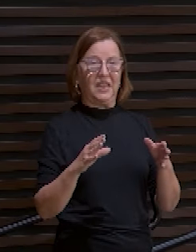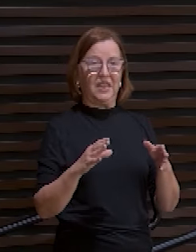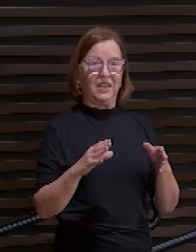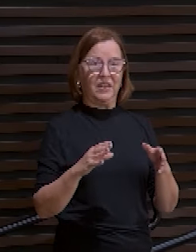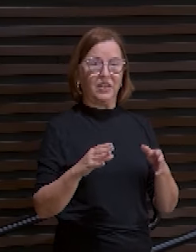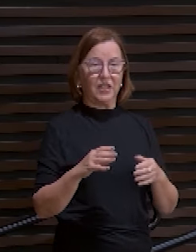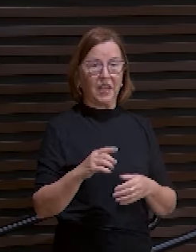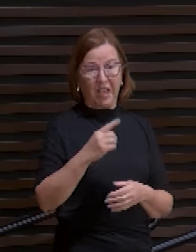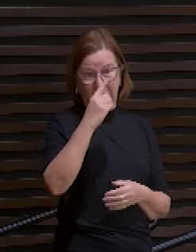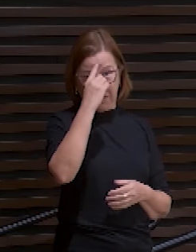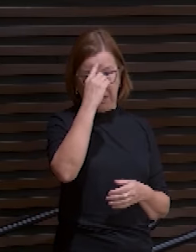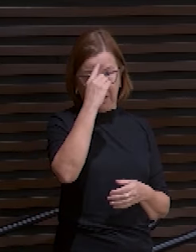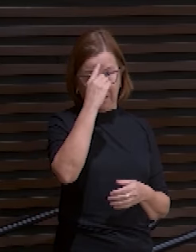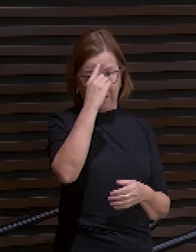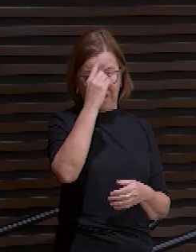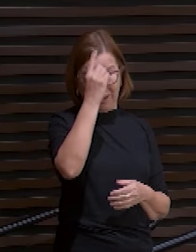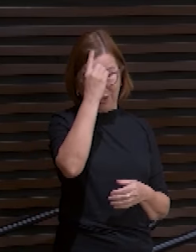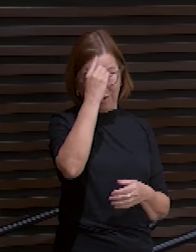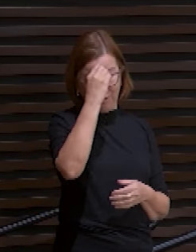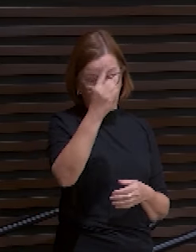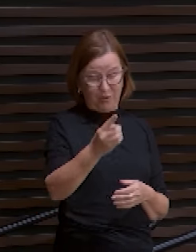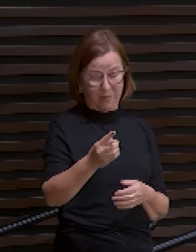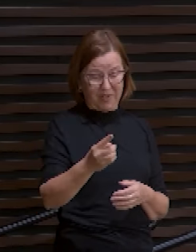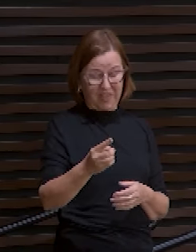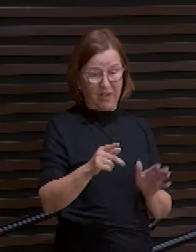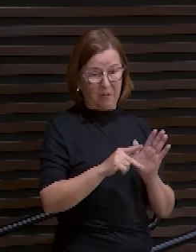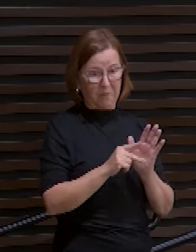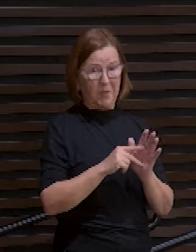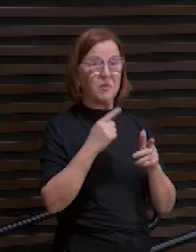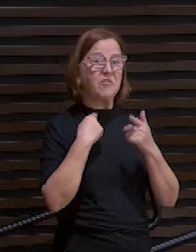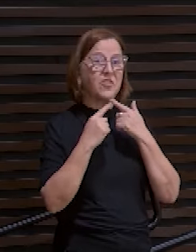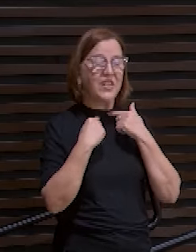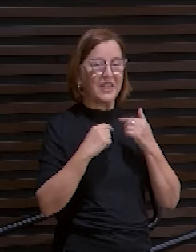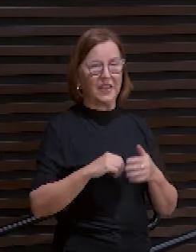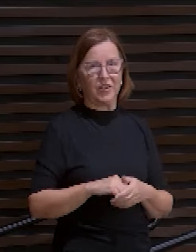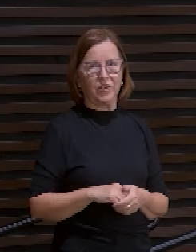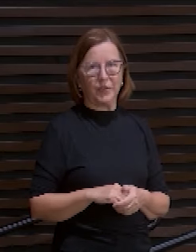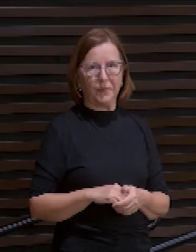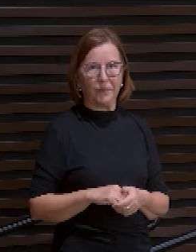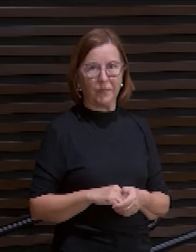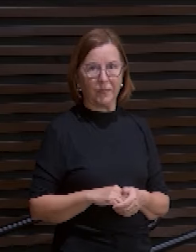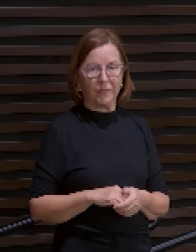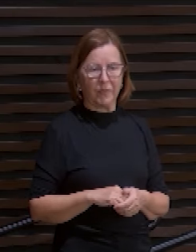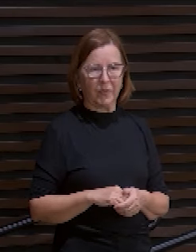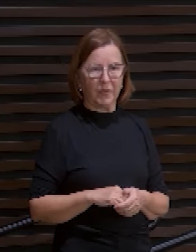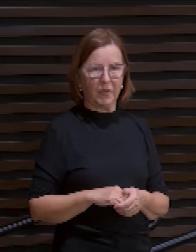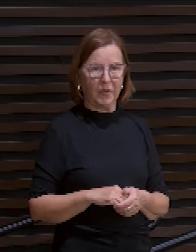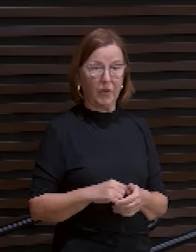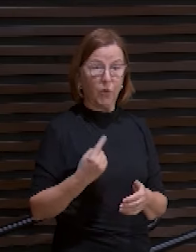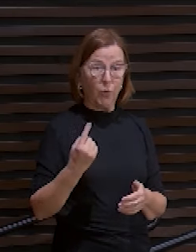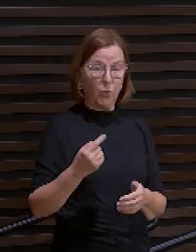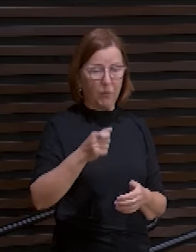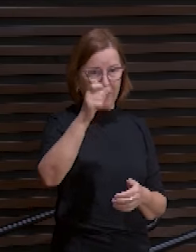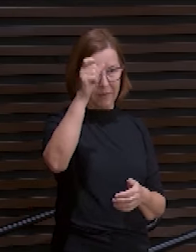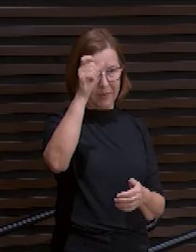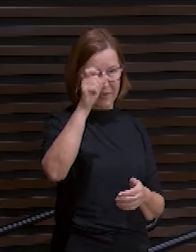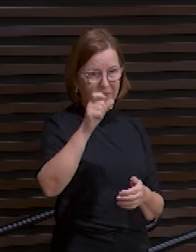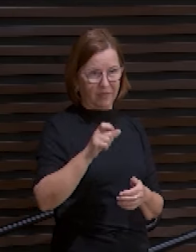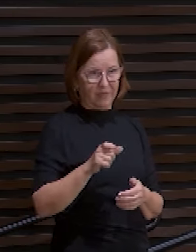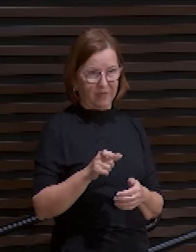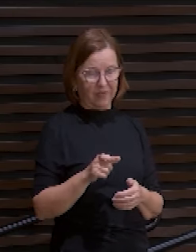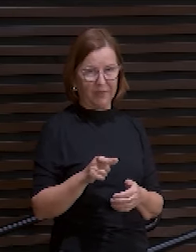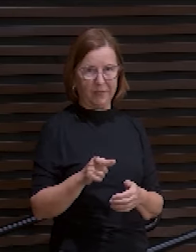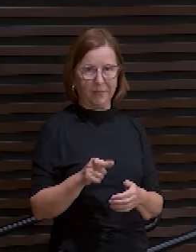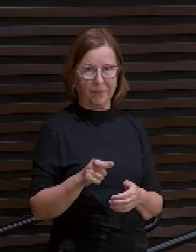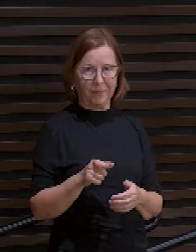Carne uma pessoa insegura levada a ter que provar seu valor para si e para os outros é um